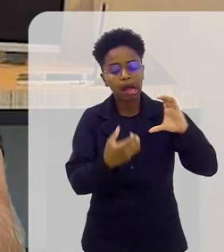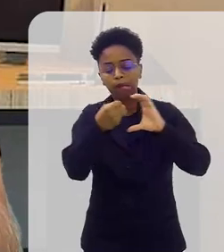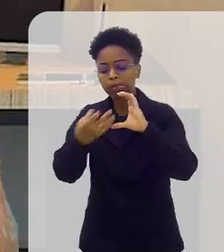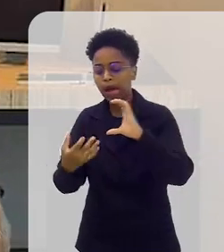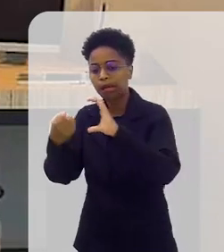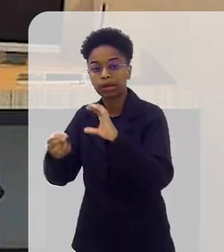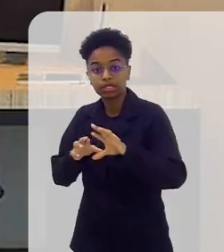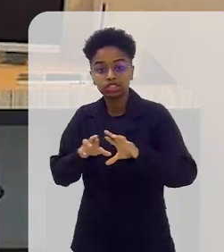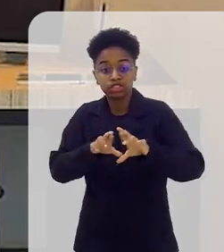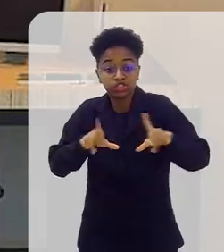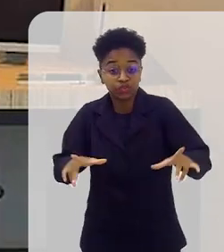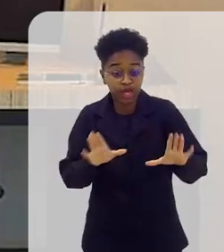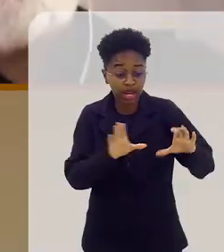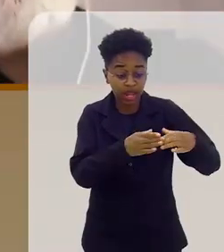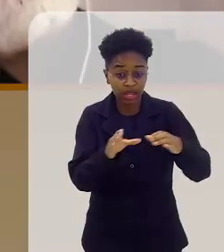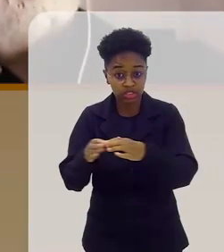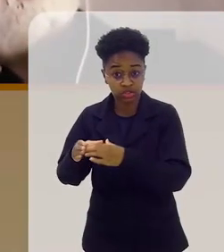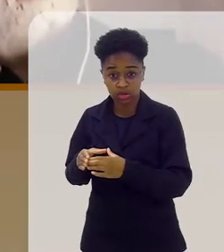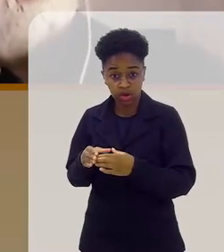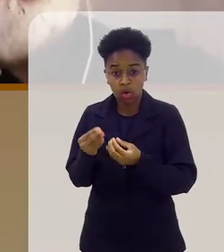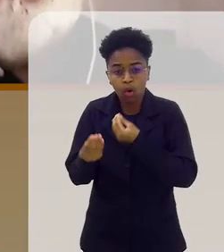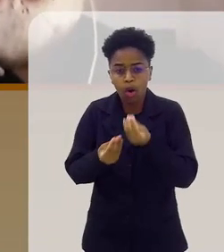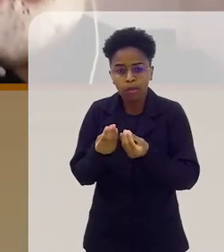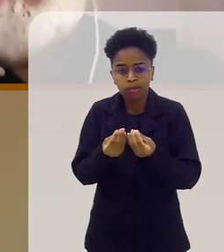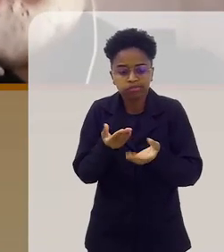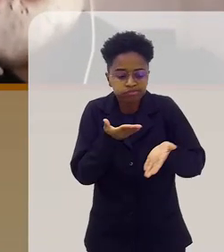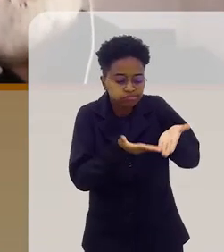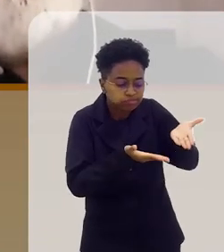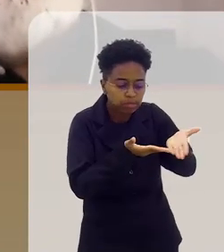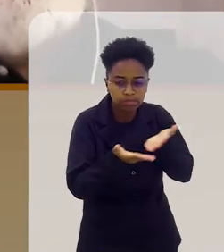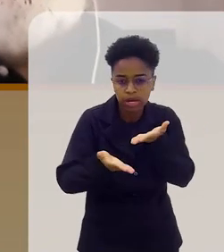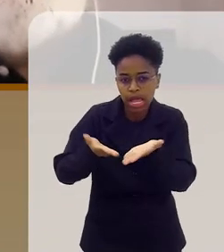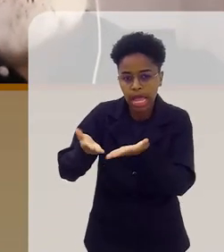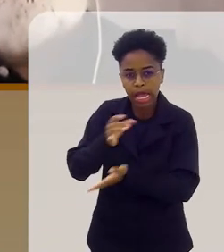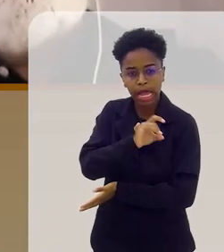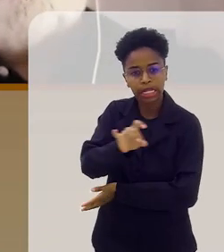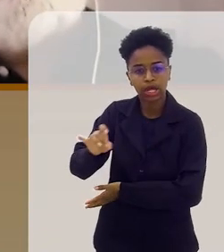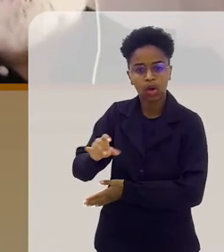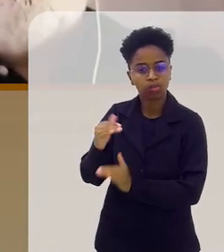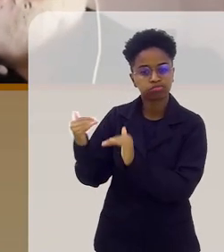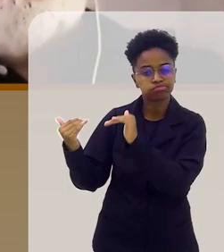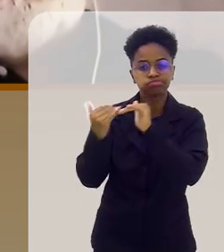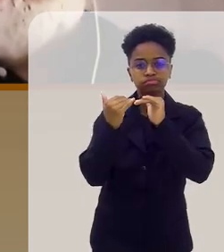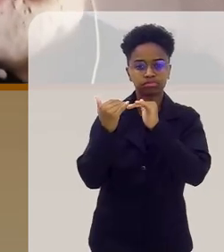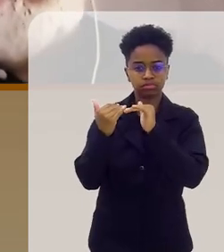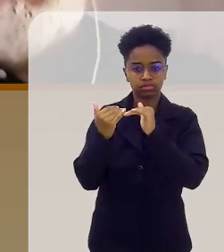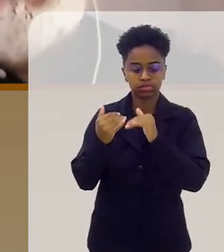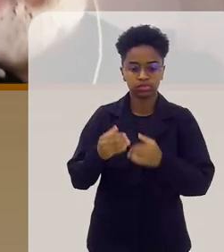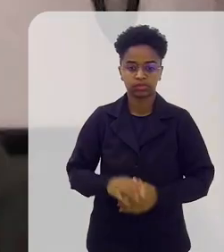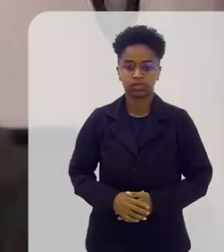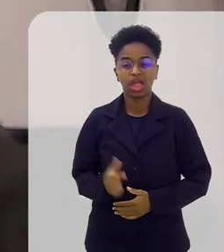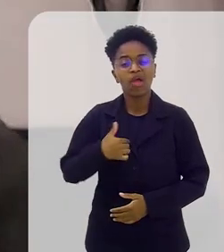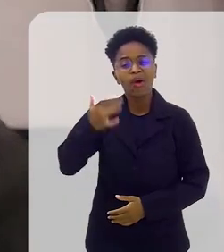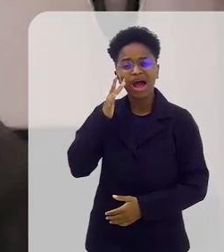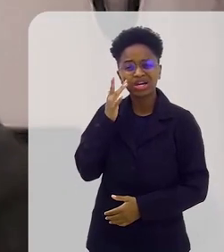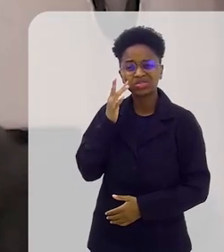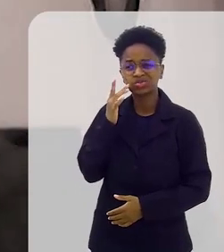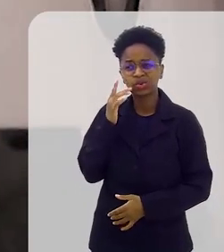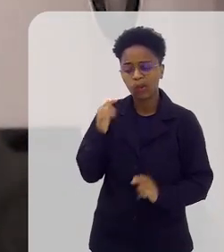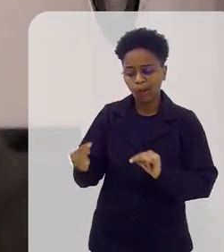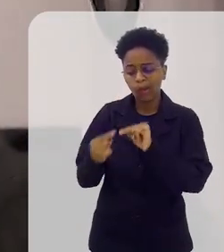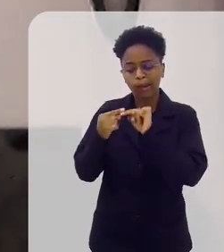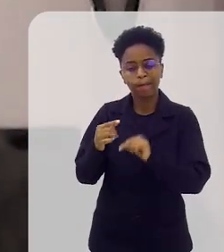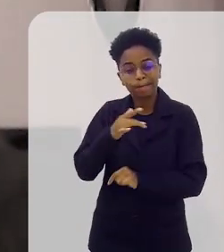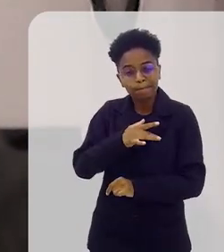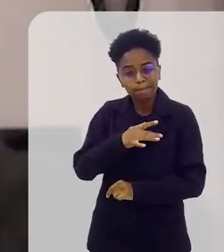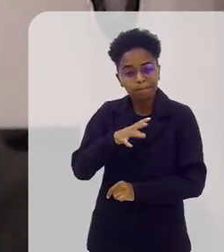cada particularidade dessas escolas, né, de uma agremiação, para agradar a todos, né, para chegar a um consenso? Eu acho que tudo parte